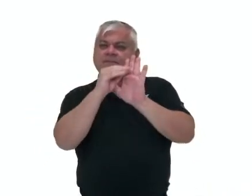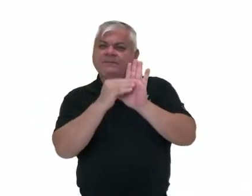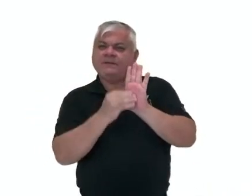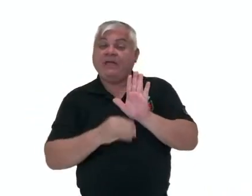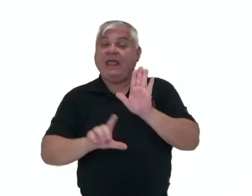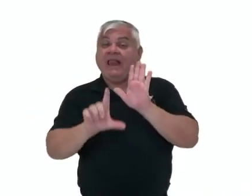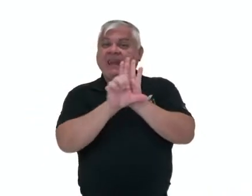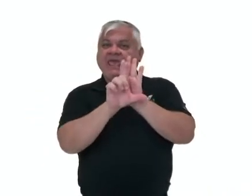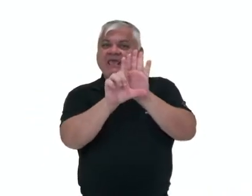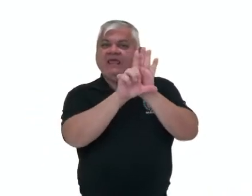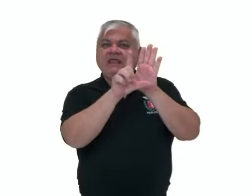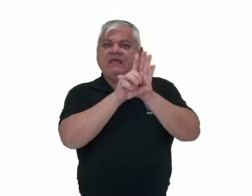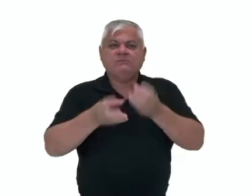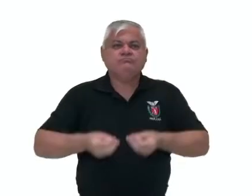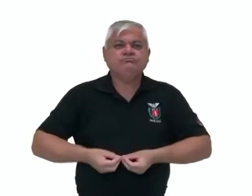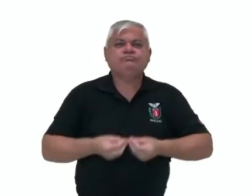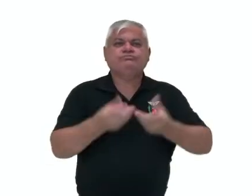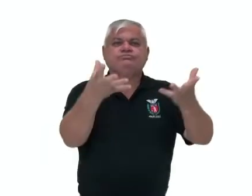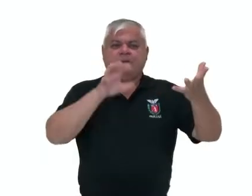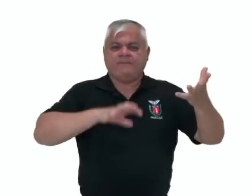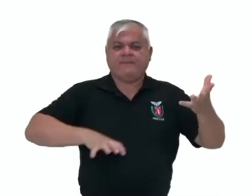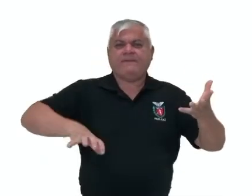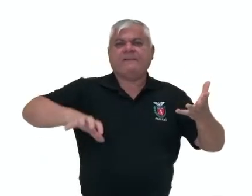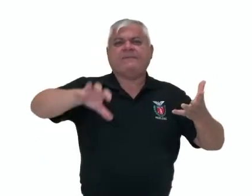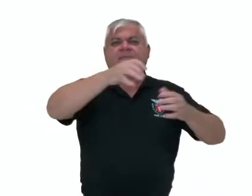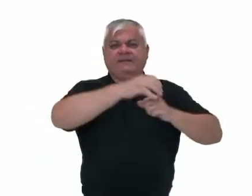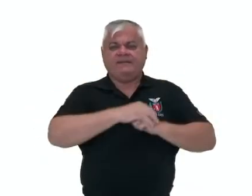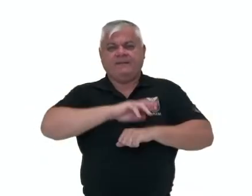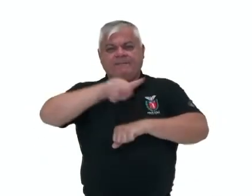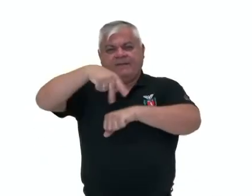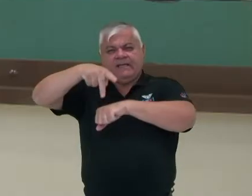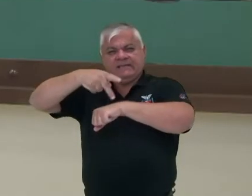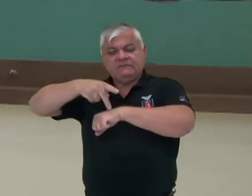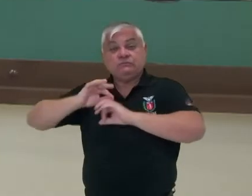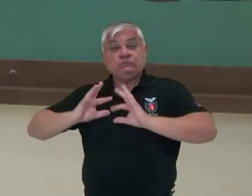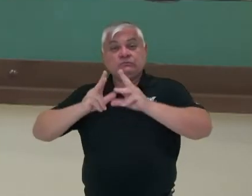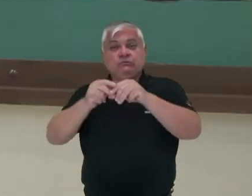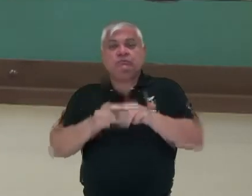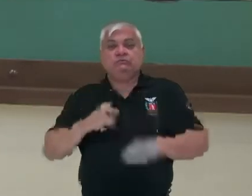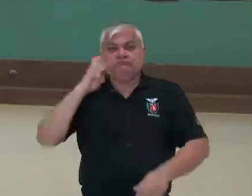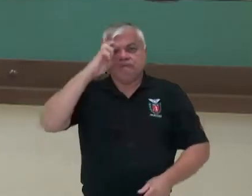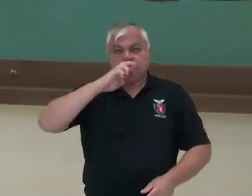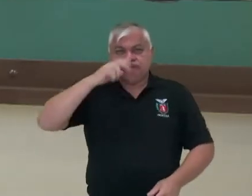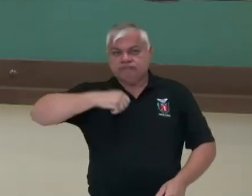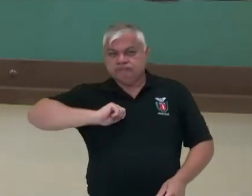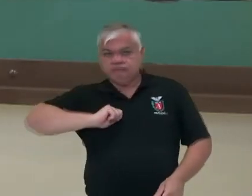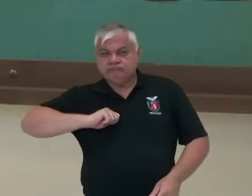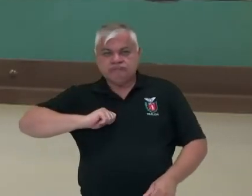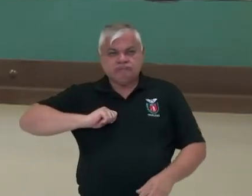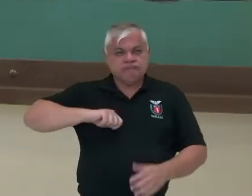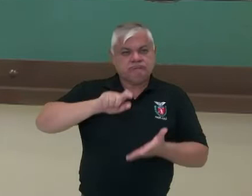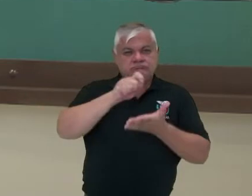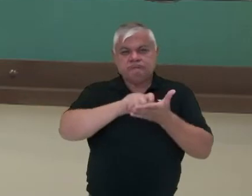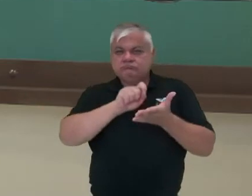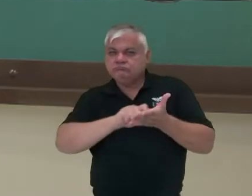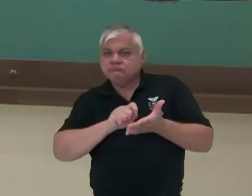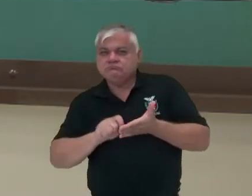colônias. Esse órgão também nomeava e fiscalizava os funcionários coloniais. Então aqui, ó,